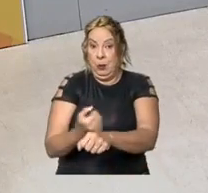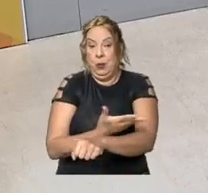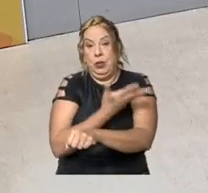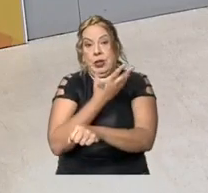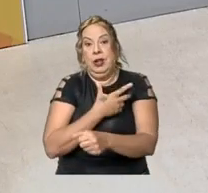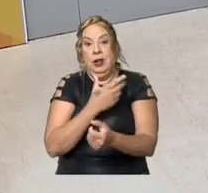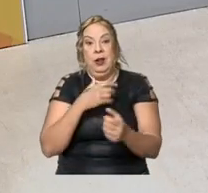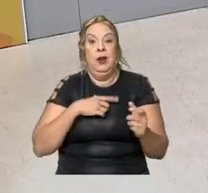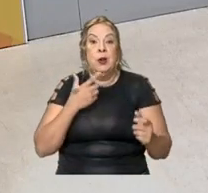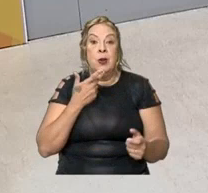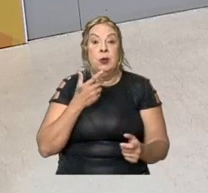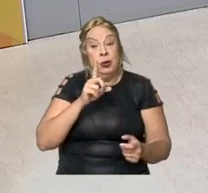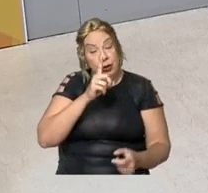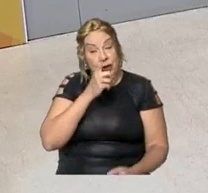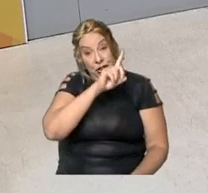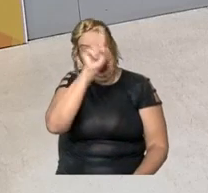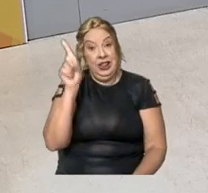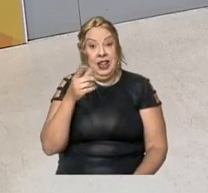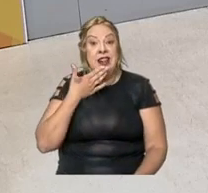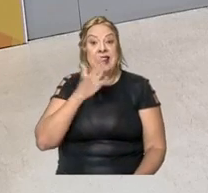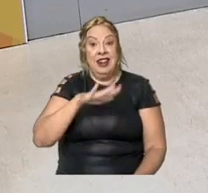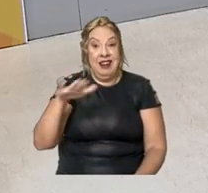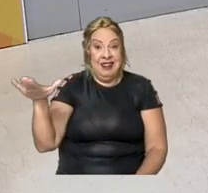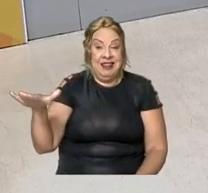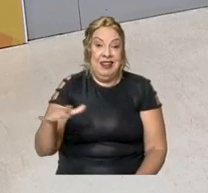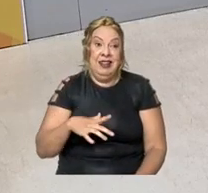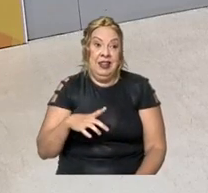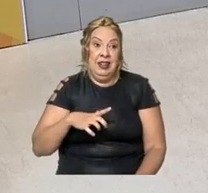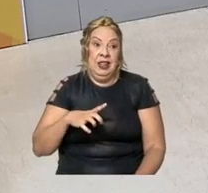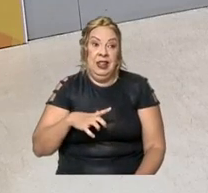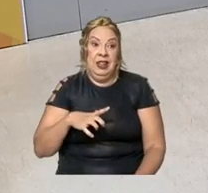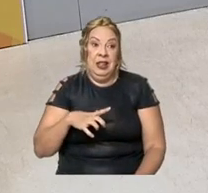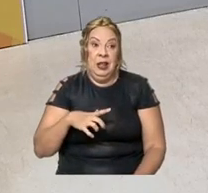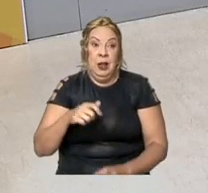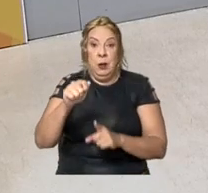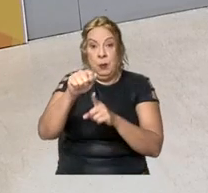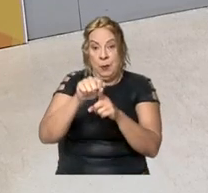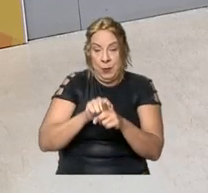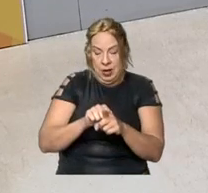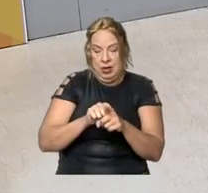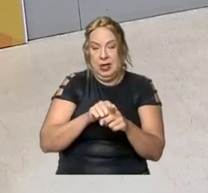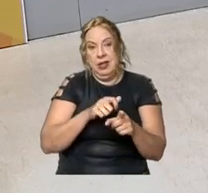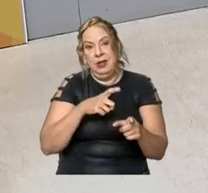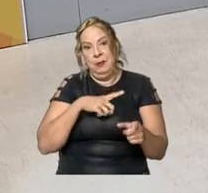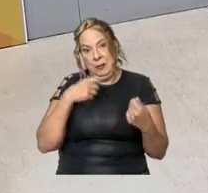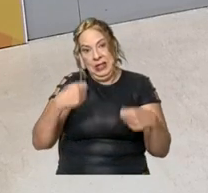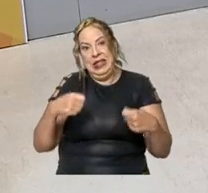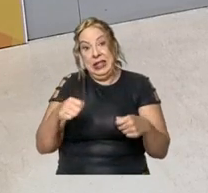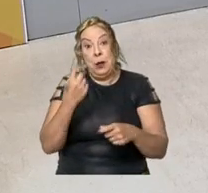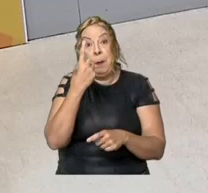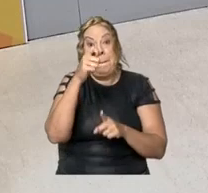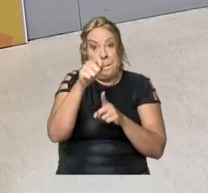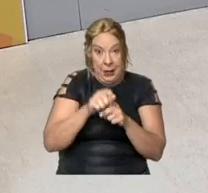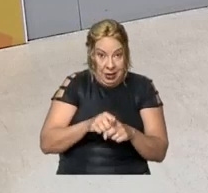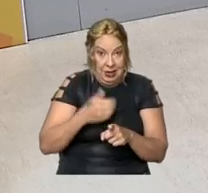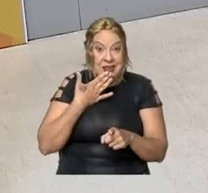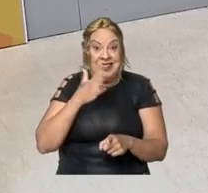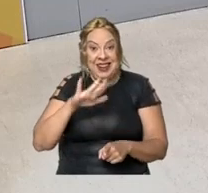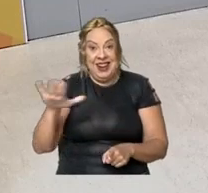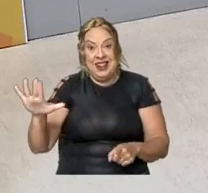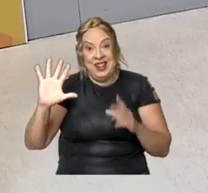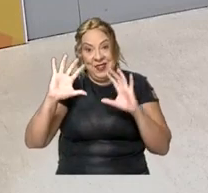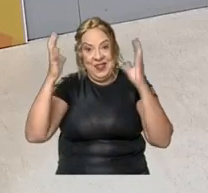de comemorar o Dia das Crianças. Na verdade, tinha que ser o mês. Elas merecem. Olha aí, tudo pronto, meu